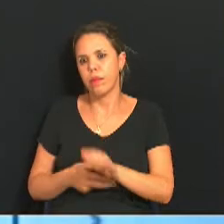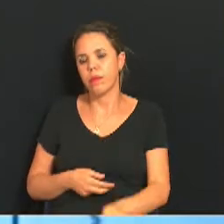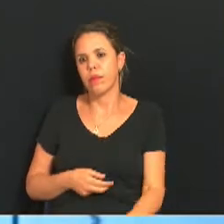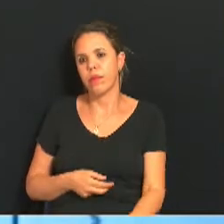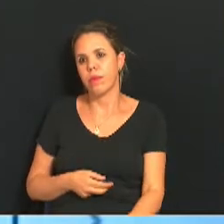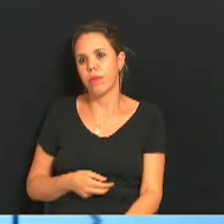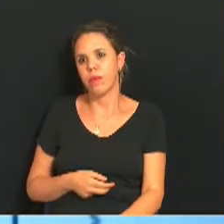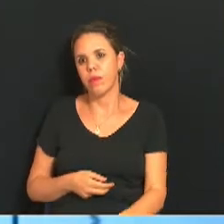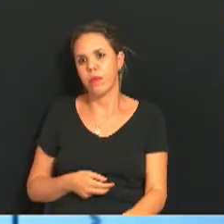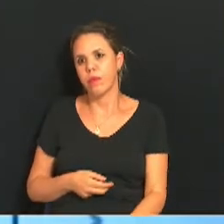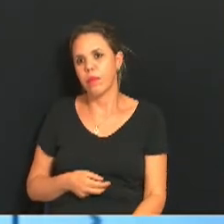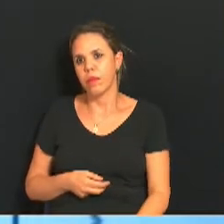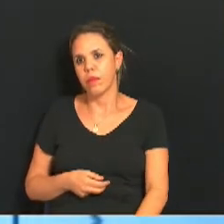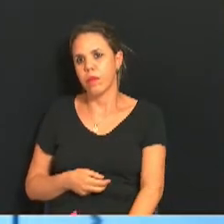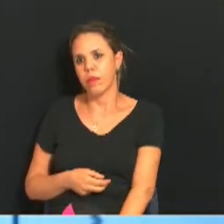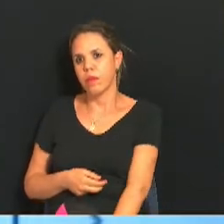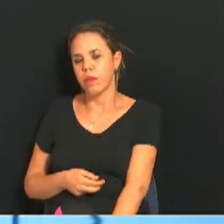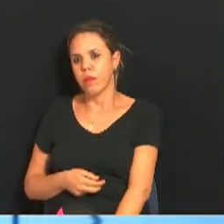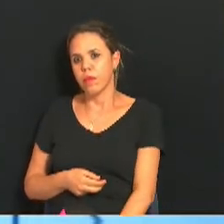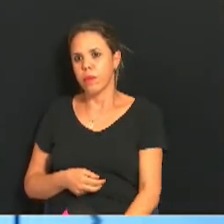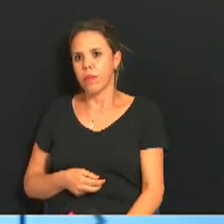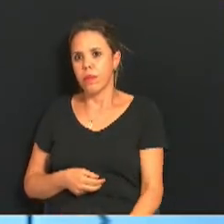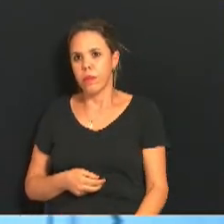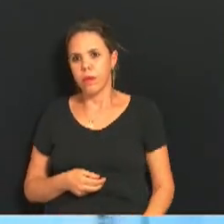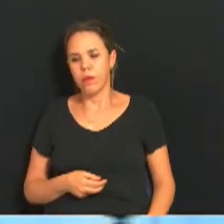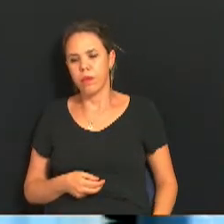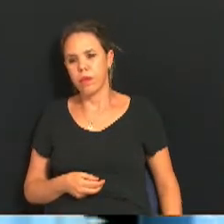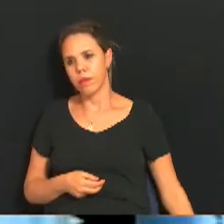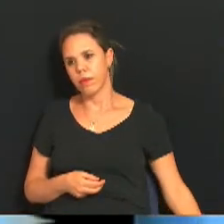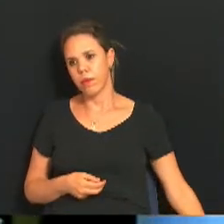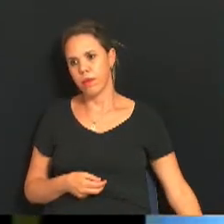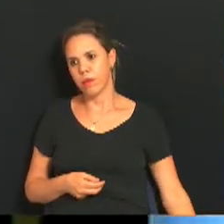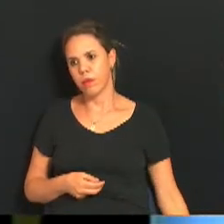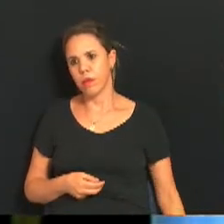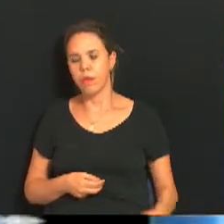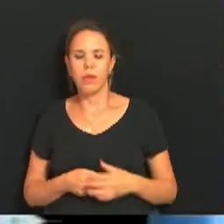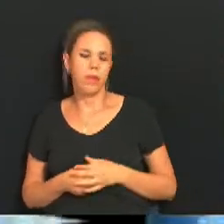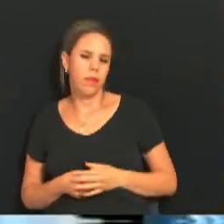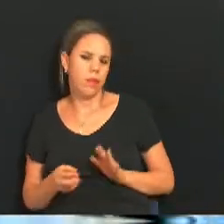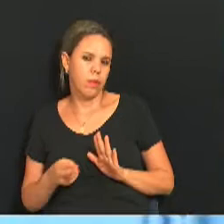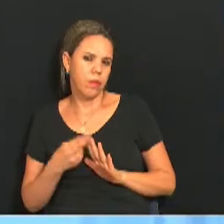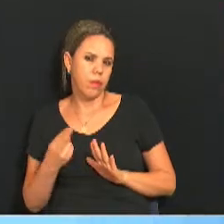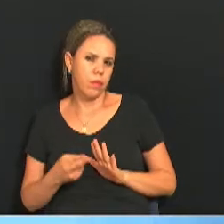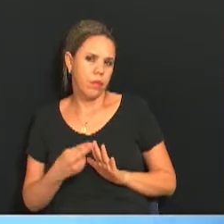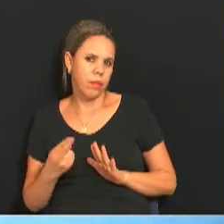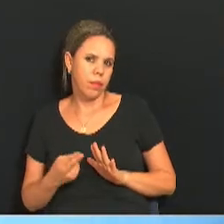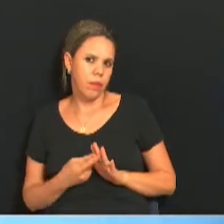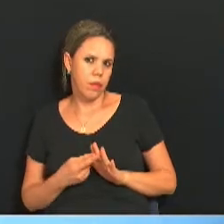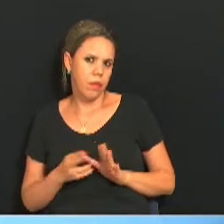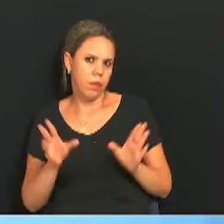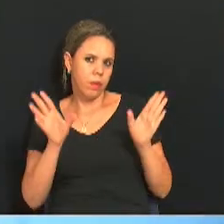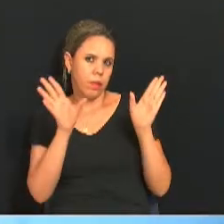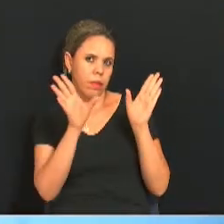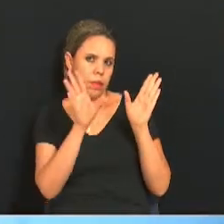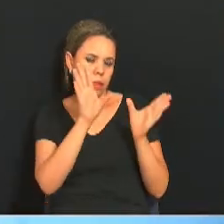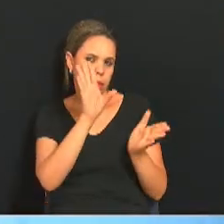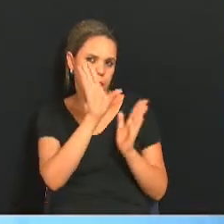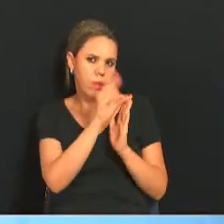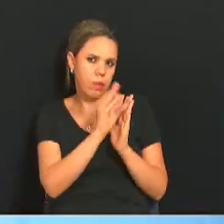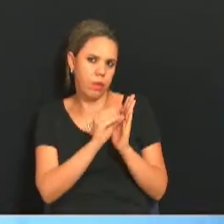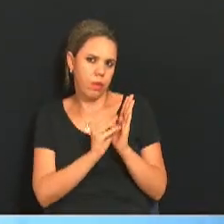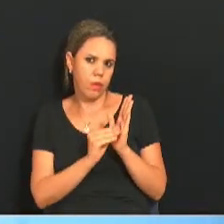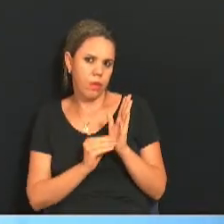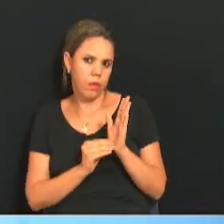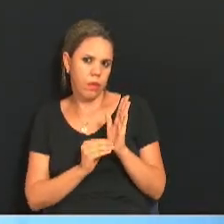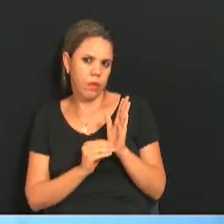sua galho começo o primeiro bem para ele tentar e essa resolução ela vai É definir uma poligonal